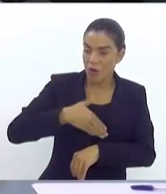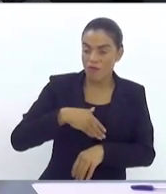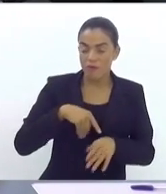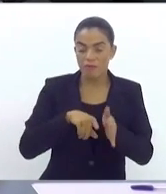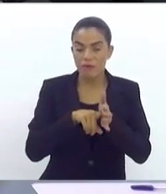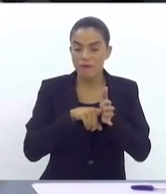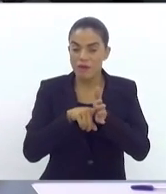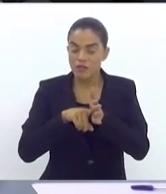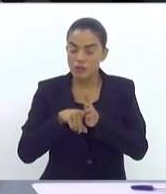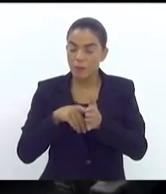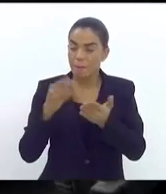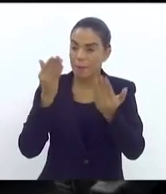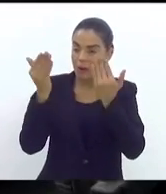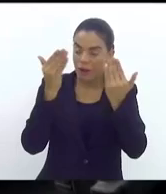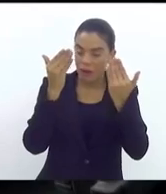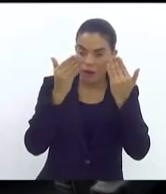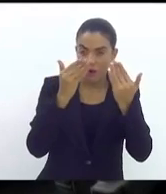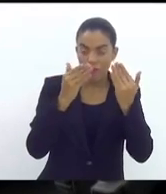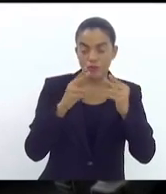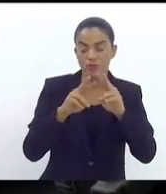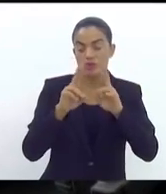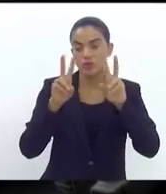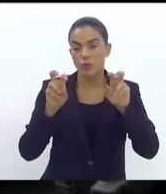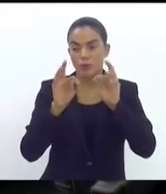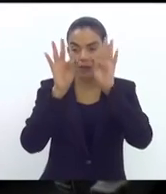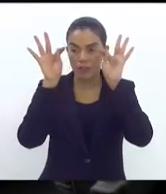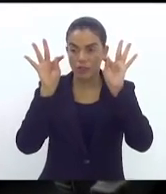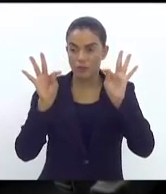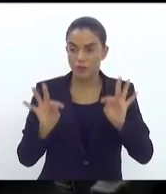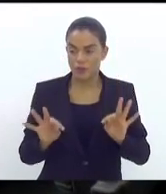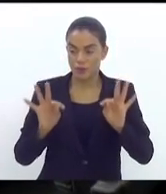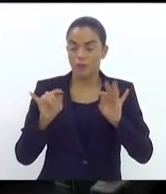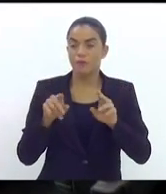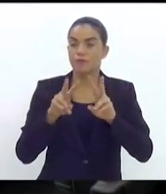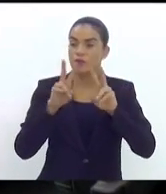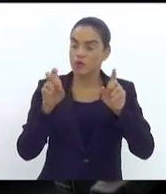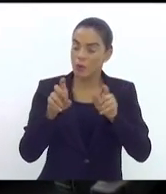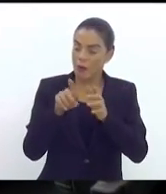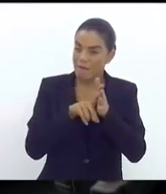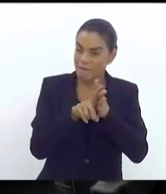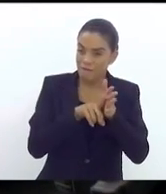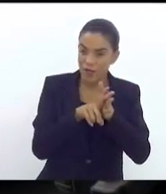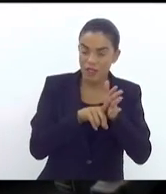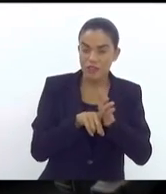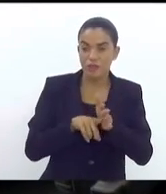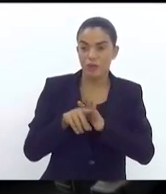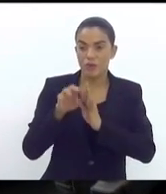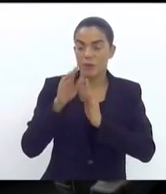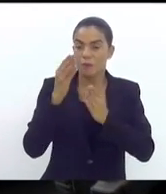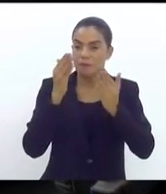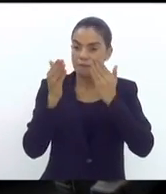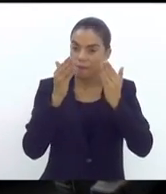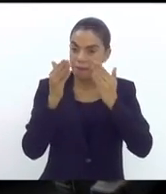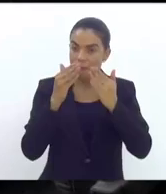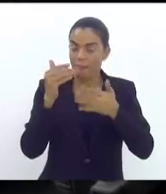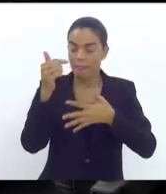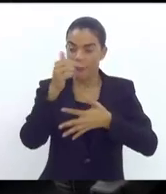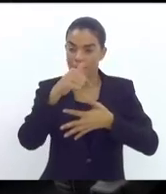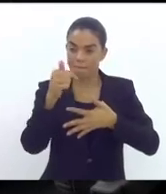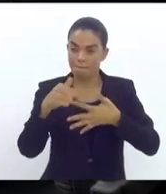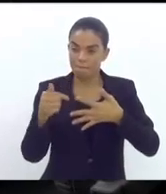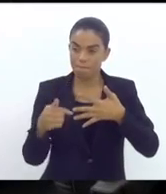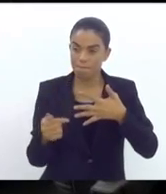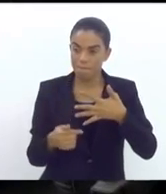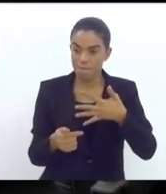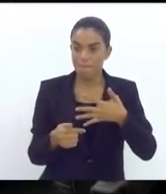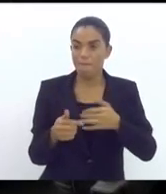investigação psicológica ao âmbito do testemunho. E relativamente à investigação psicológica mais geral, examina em particular alguns pontos. Vou destacar alguns